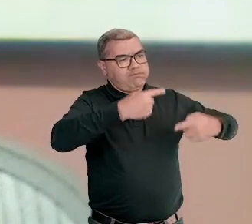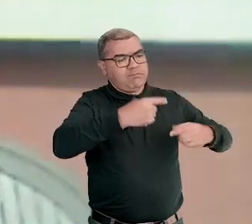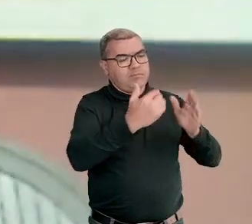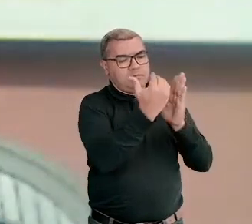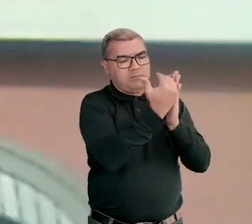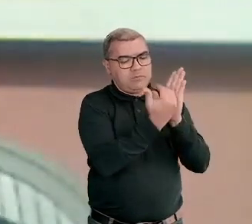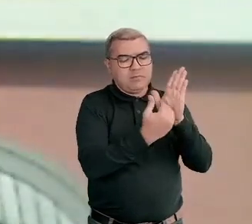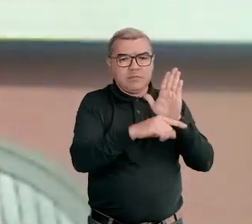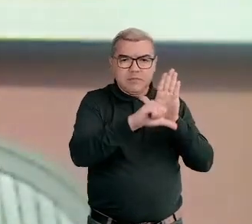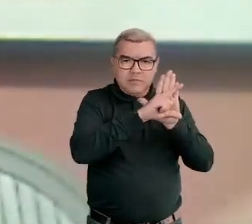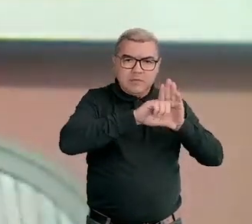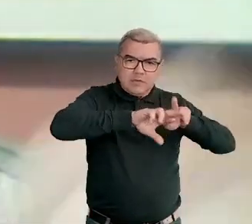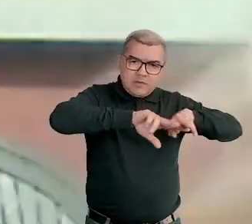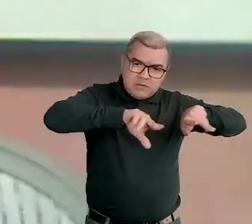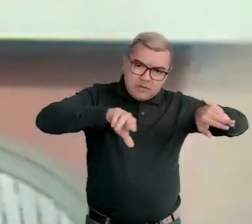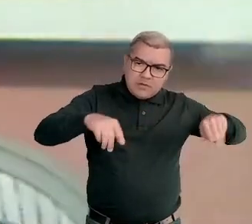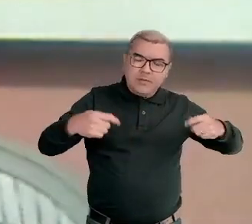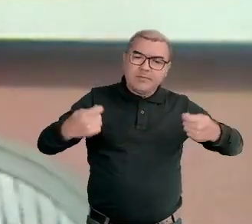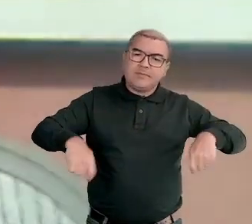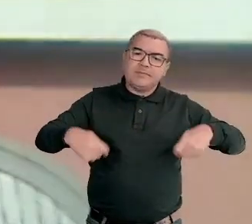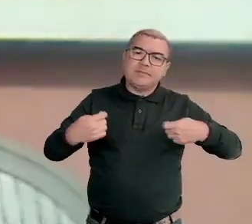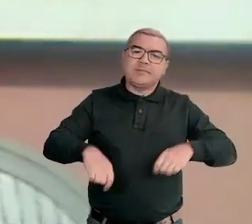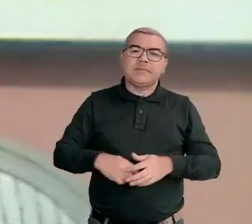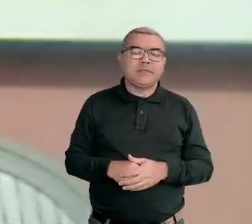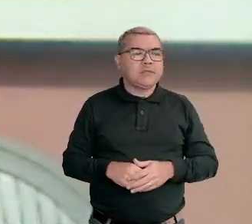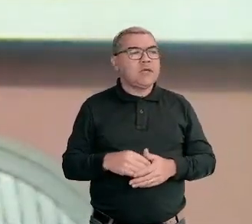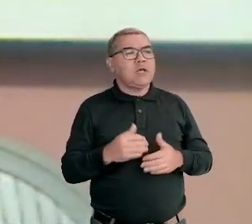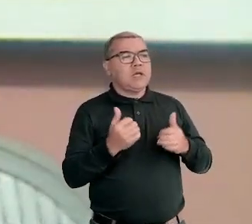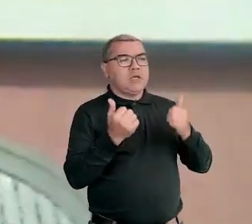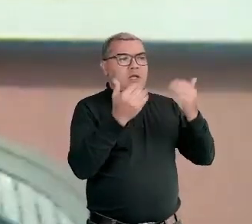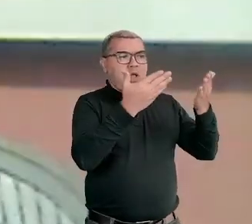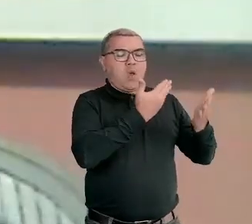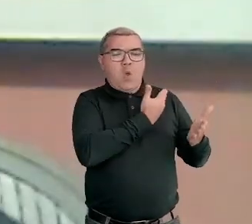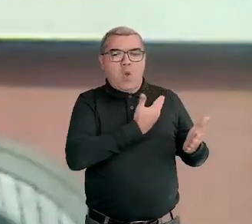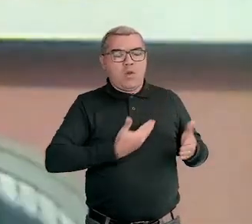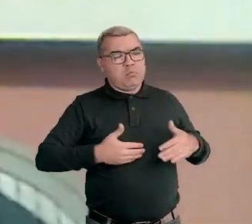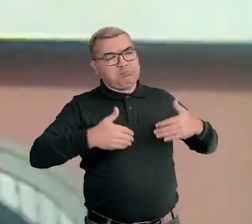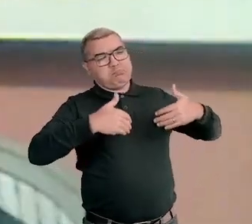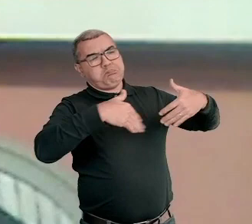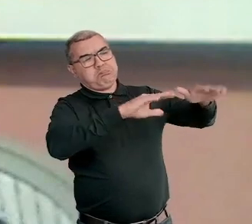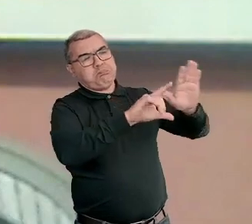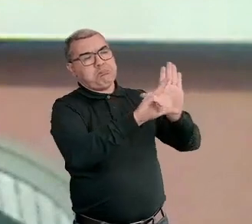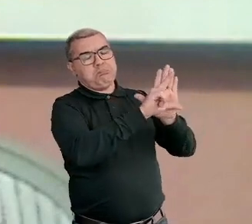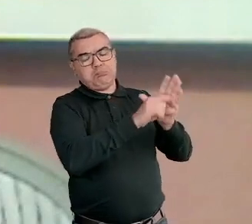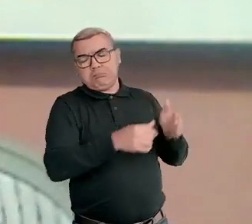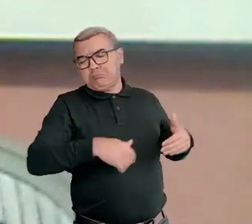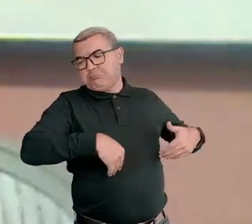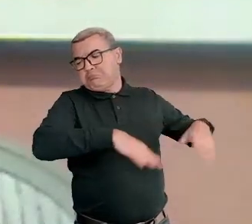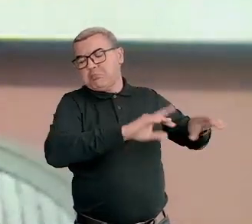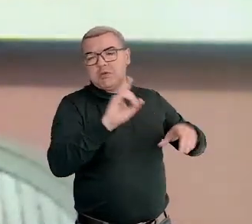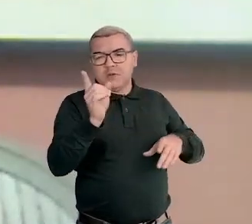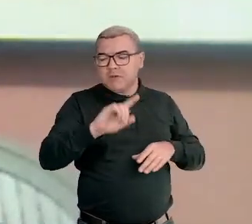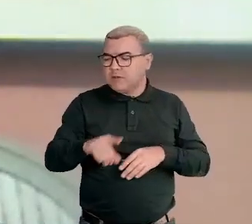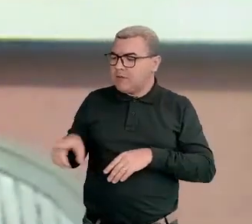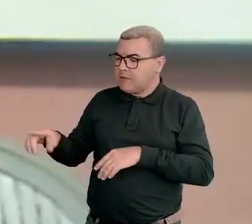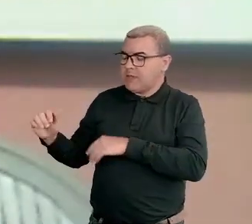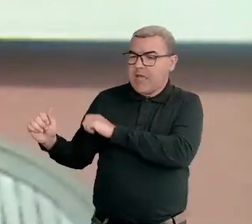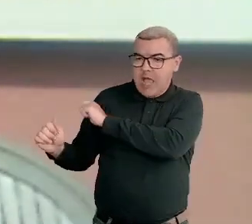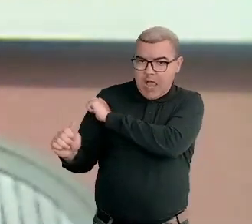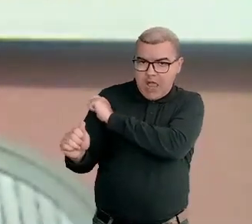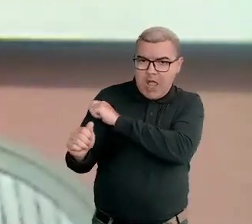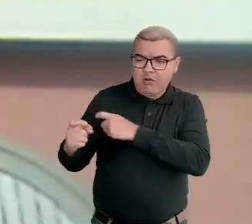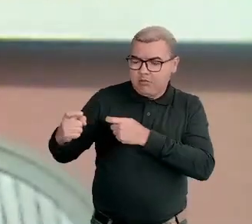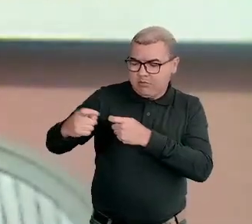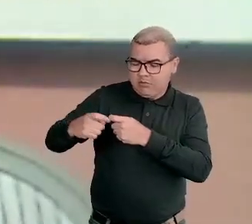não pode ser apenas do domínio daqueles que estão na gestão, não. Um aluno tem que saber, né, o que é o